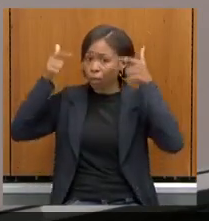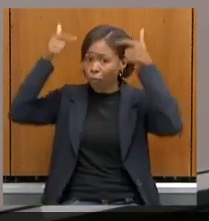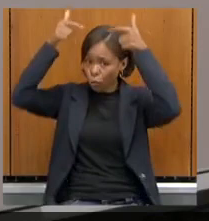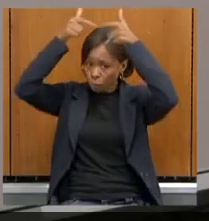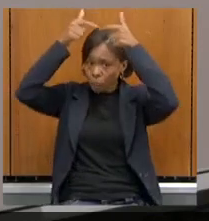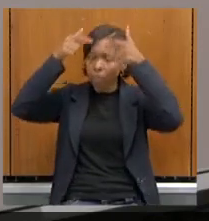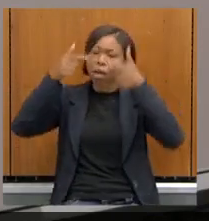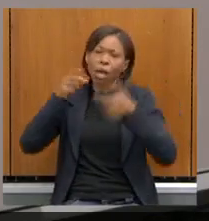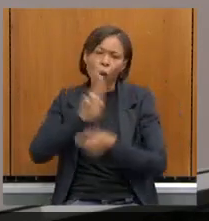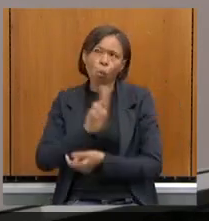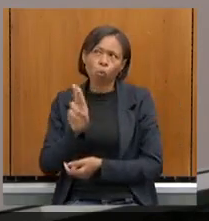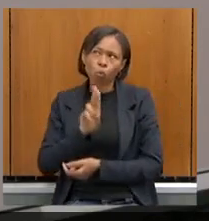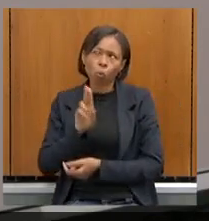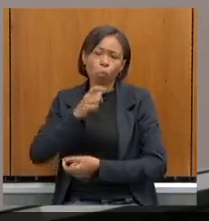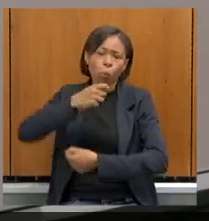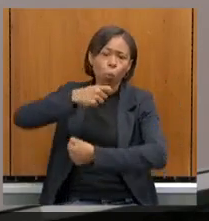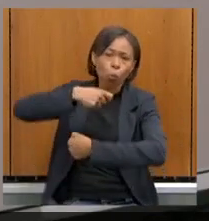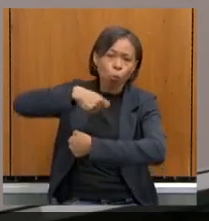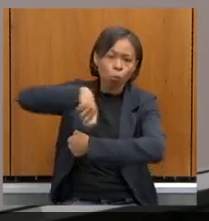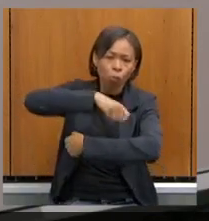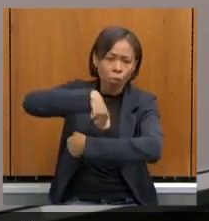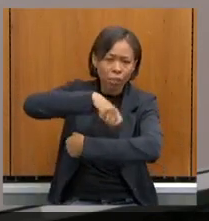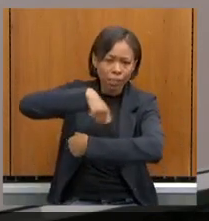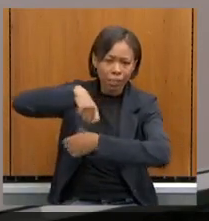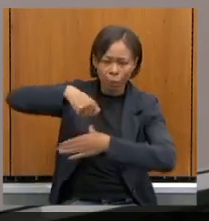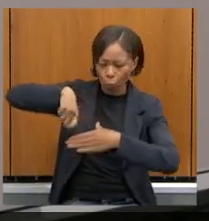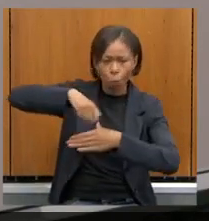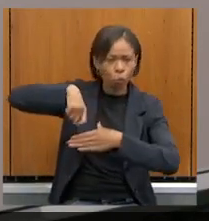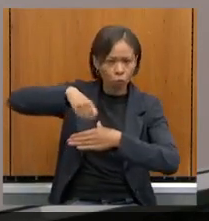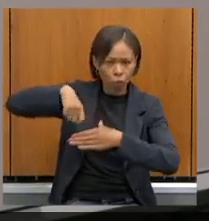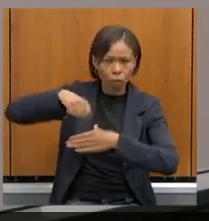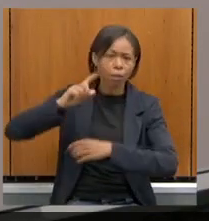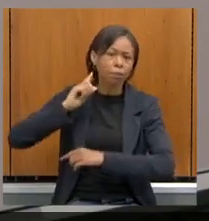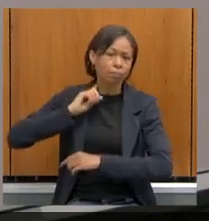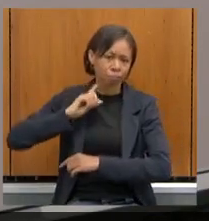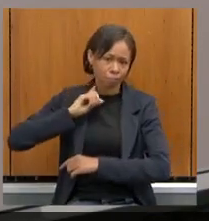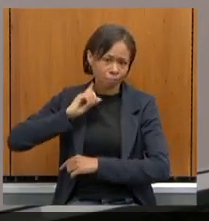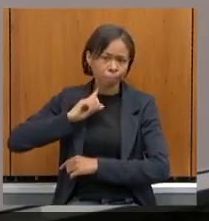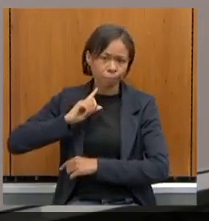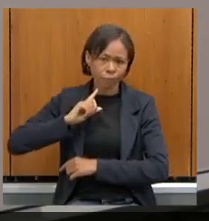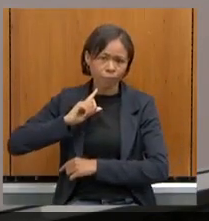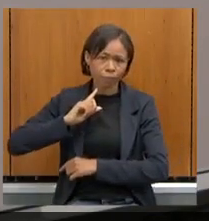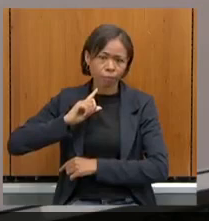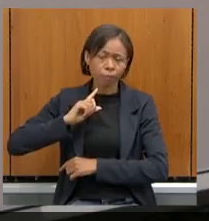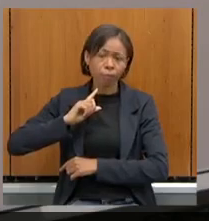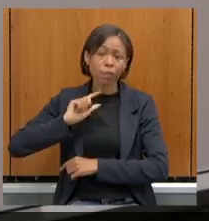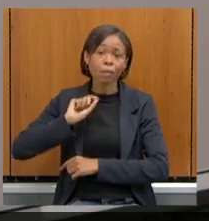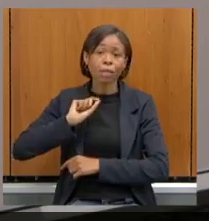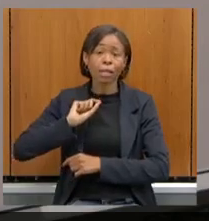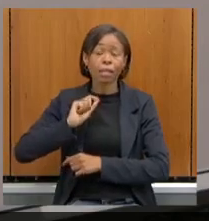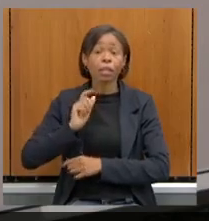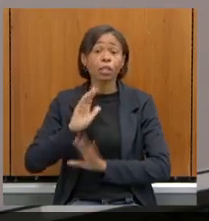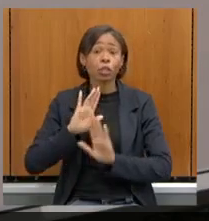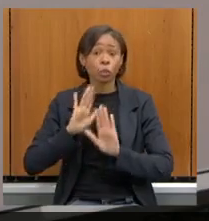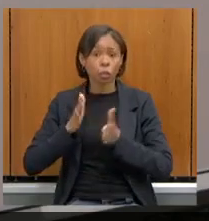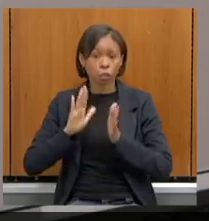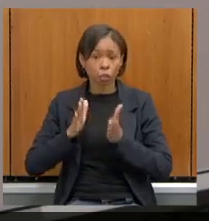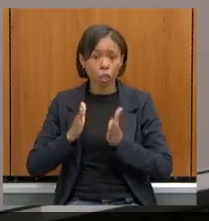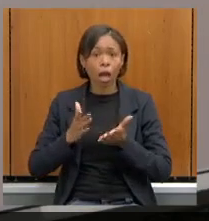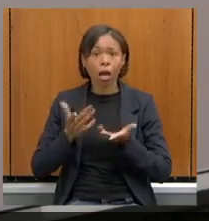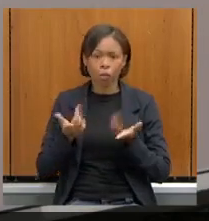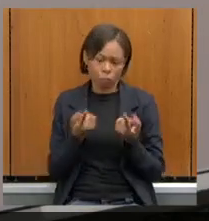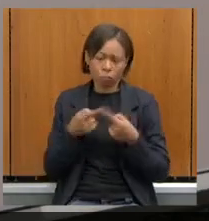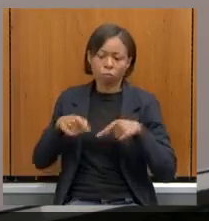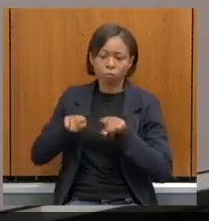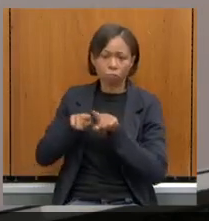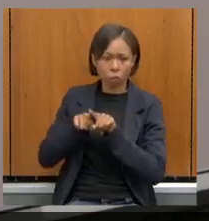nome que eu acho mais acertado, deputado Mauro Tramonte, no dia 14, já captamos, junto à iniciativa privada, e eu